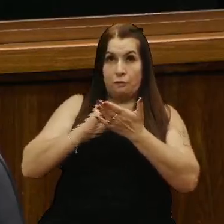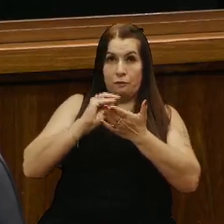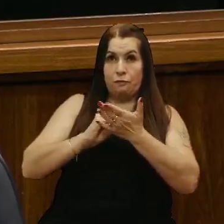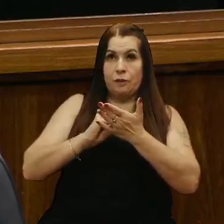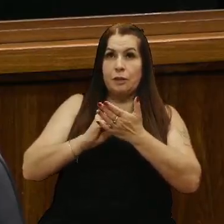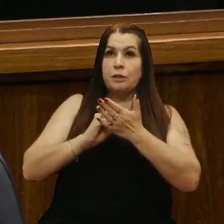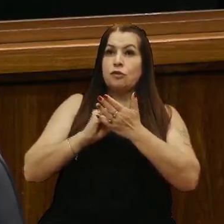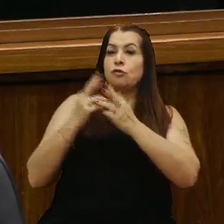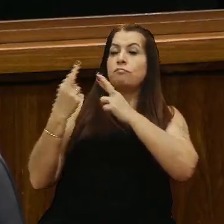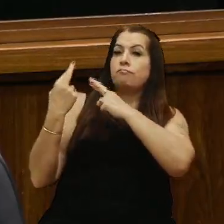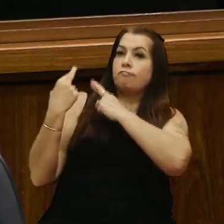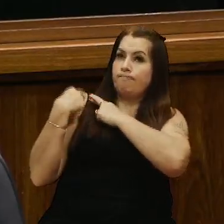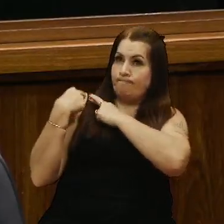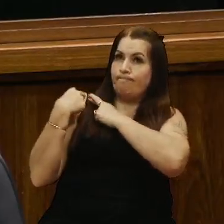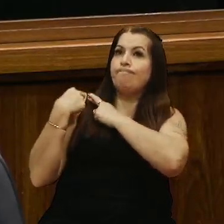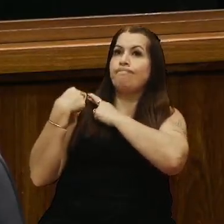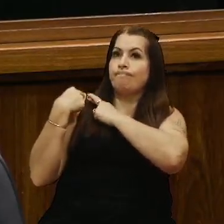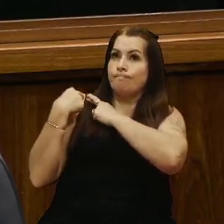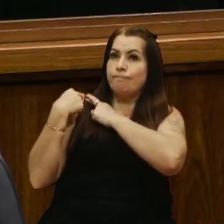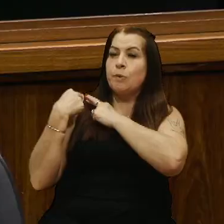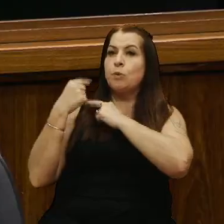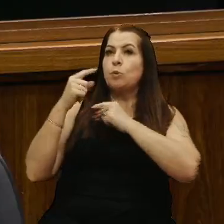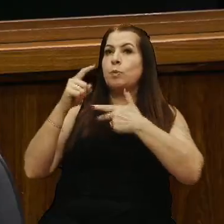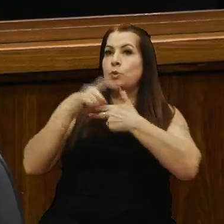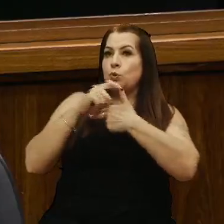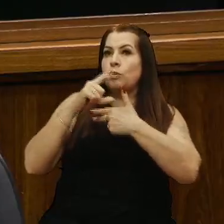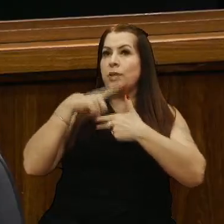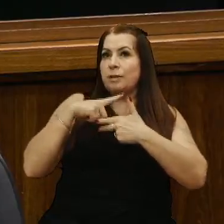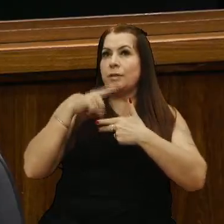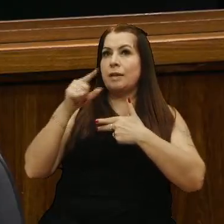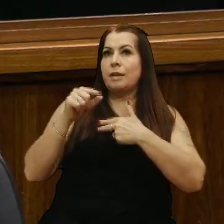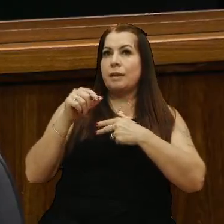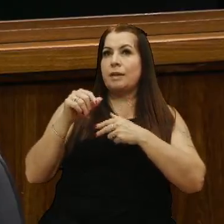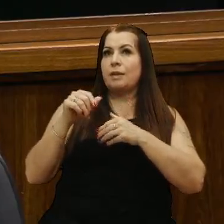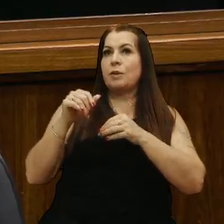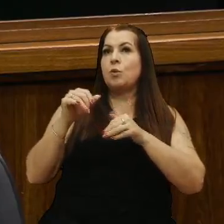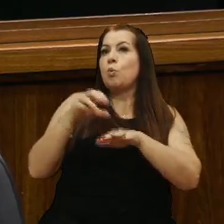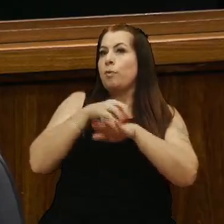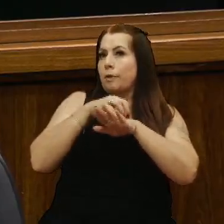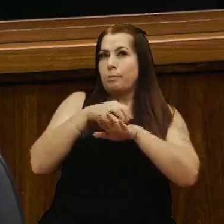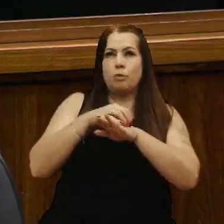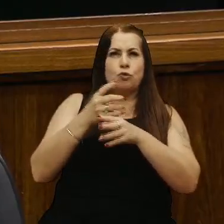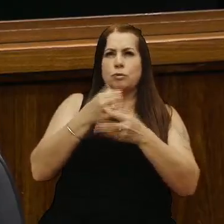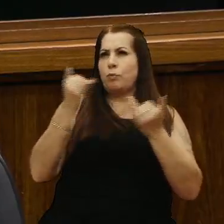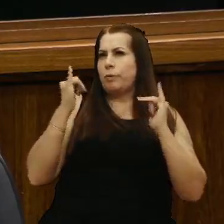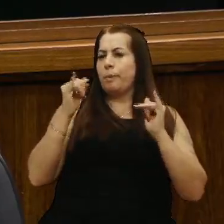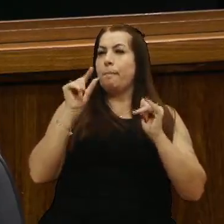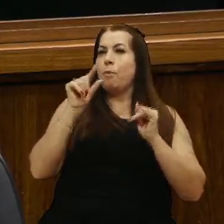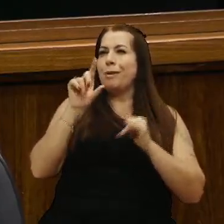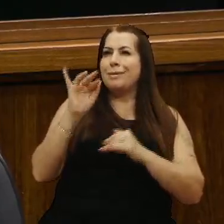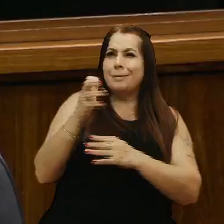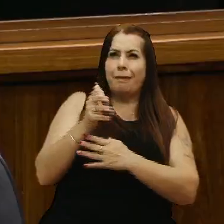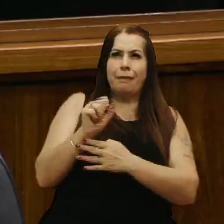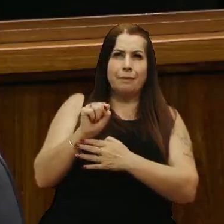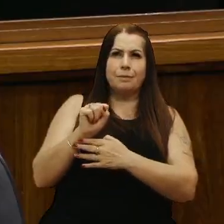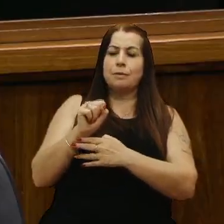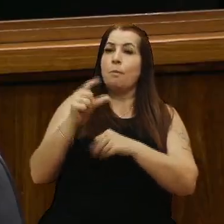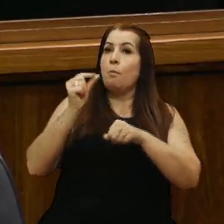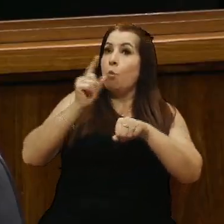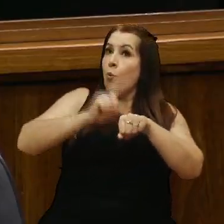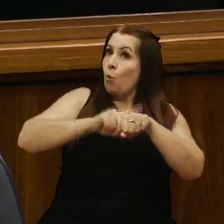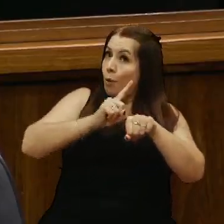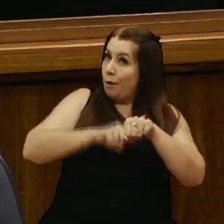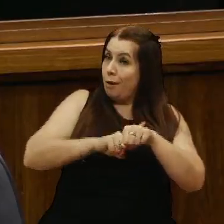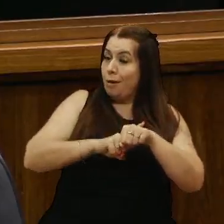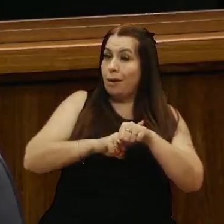de responsabilidade que o executivo tem com a questão do transporte. São poucas linhas, são poucos horários,